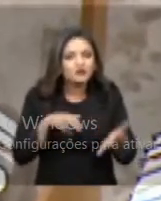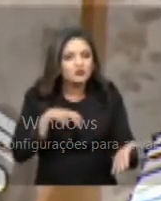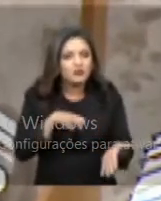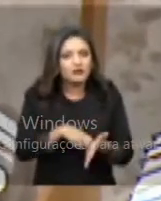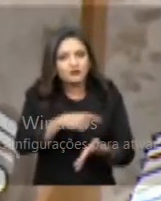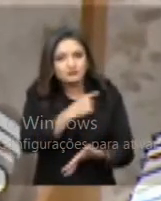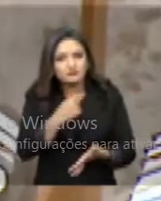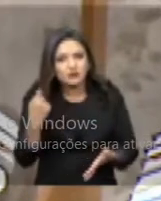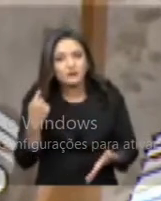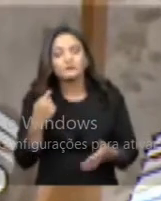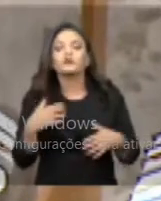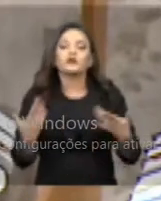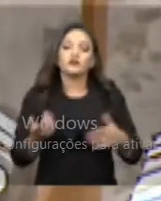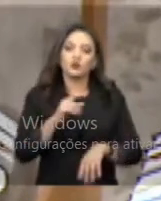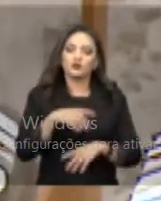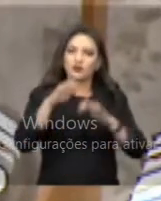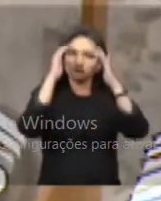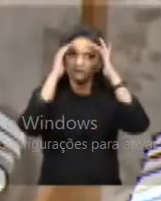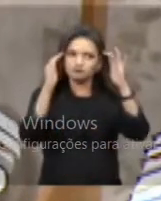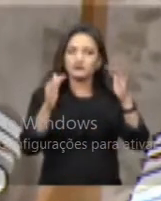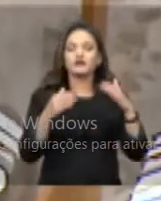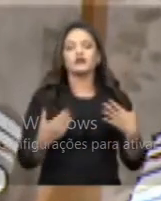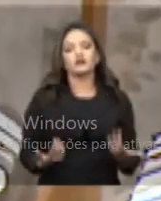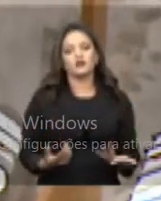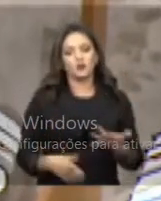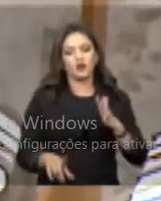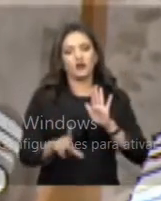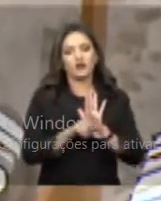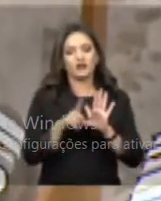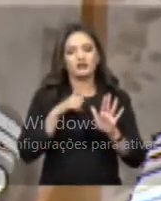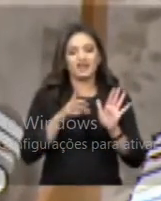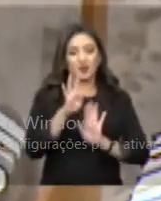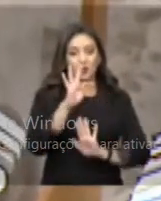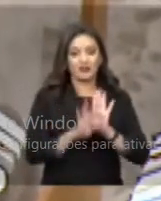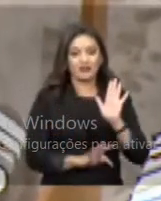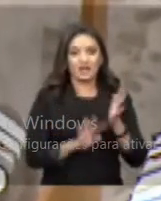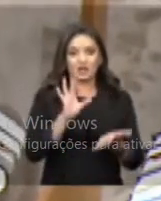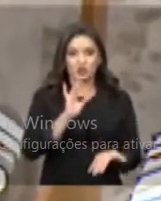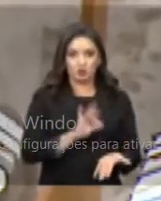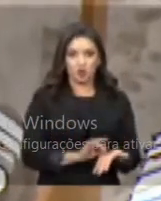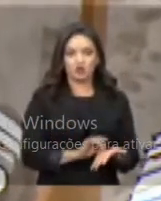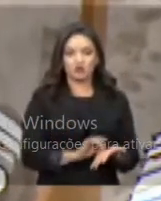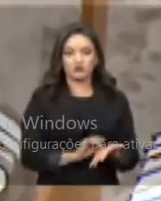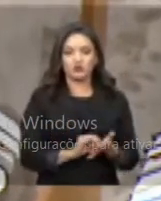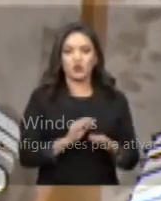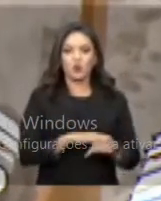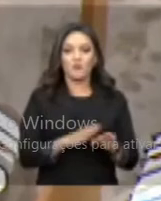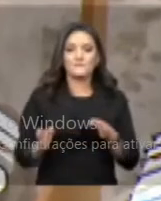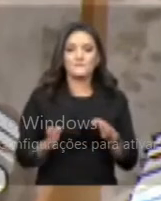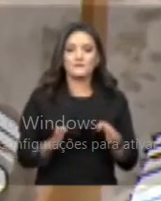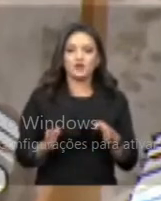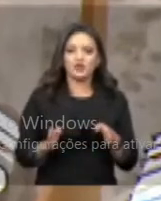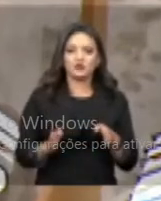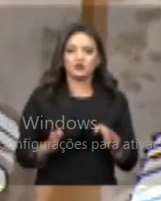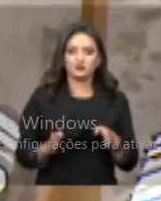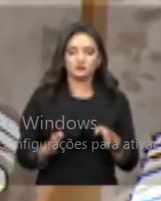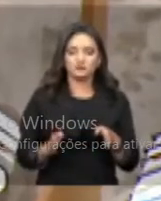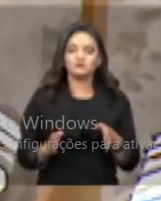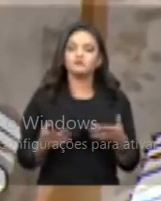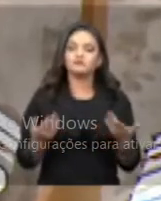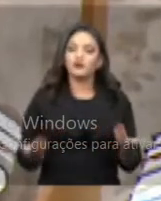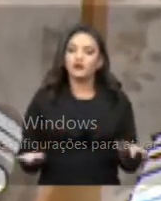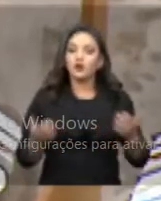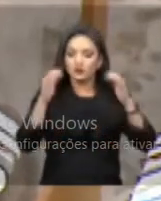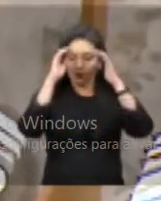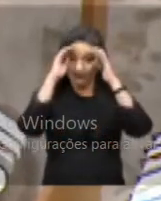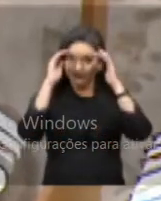essa obrigação, o legislador pátrio estabeleceu na redação originária da lei um prazo prescricional. E, respeitando